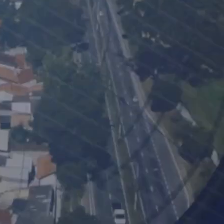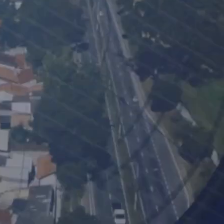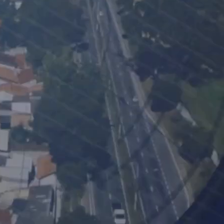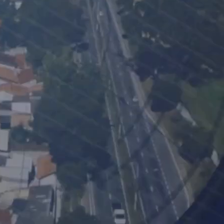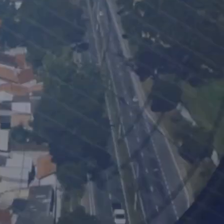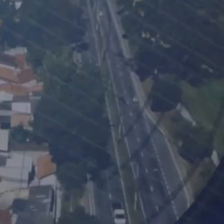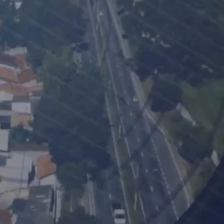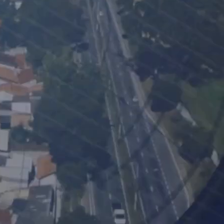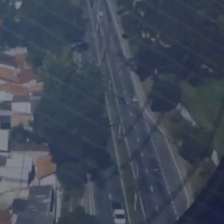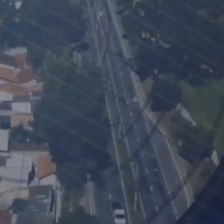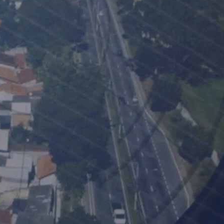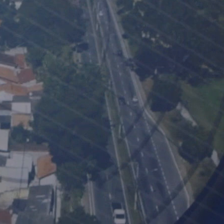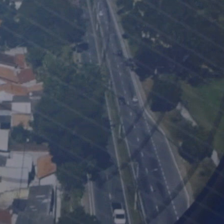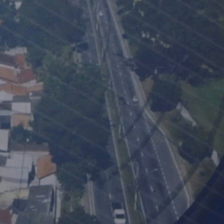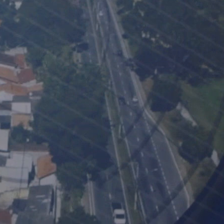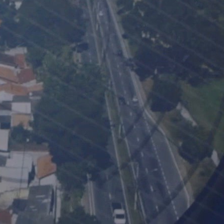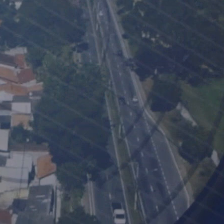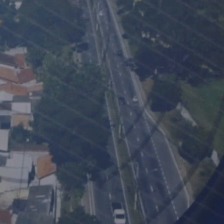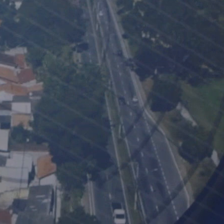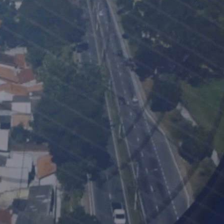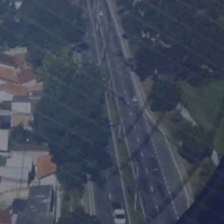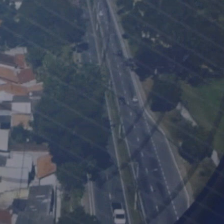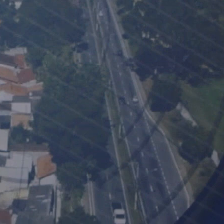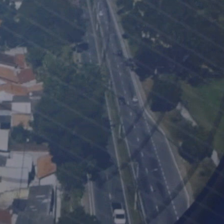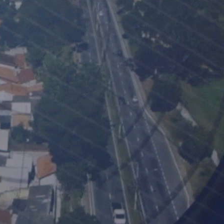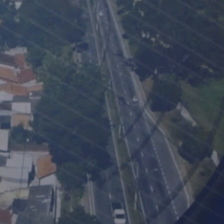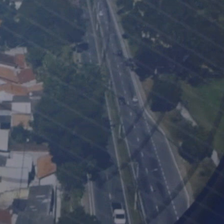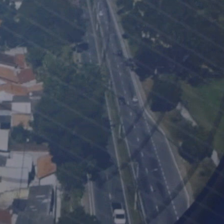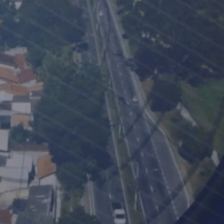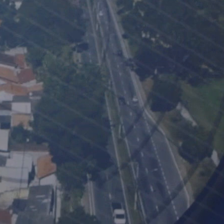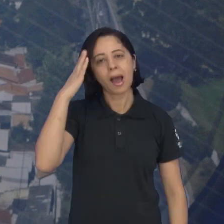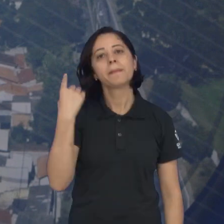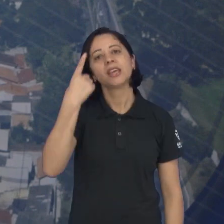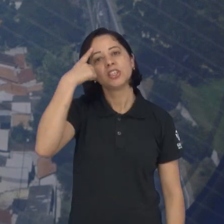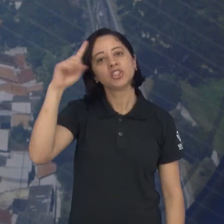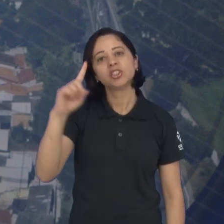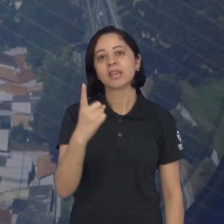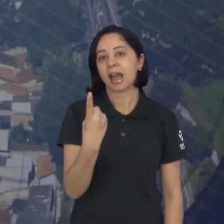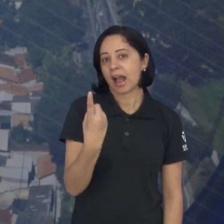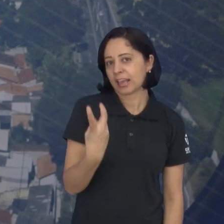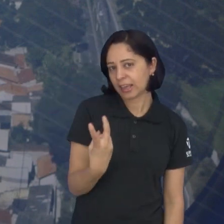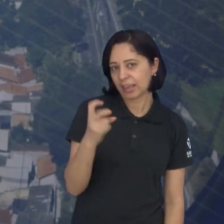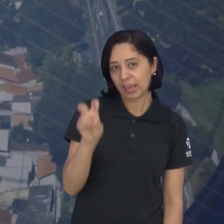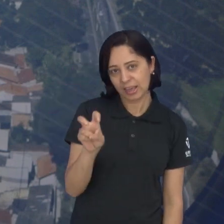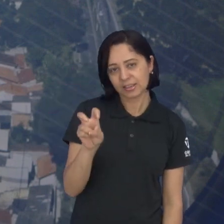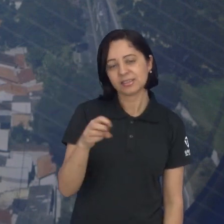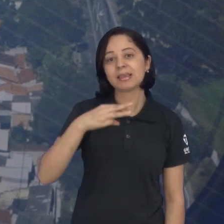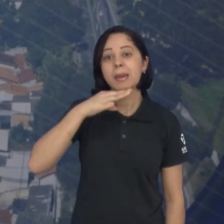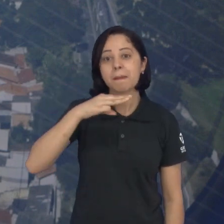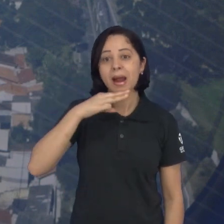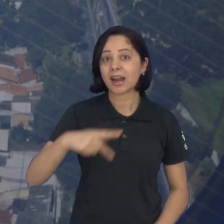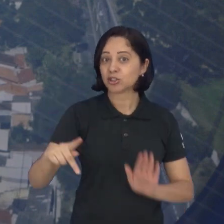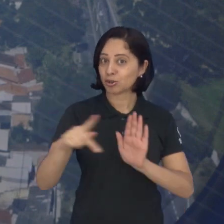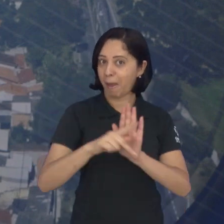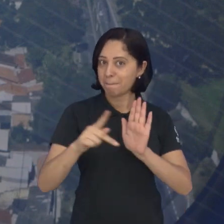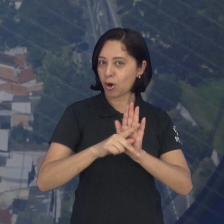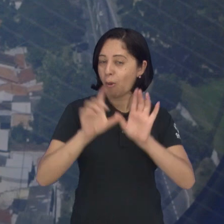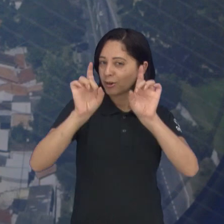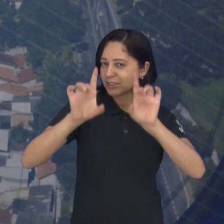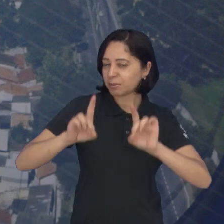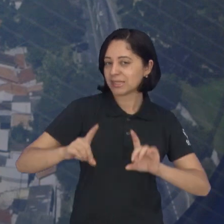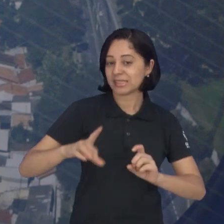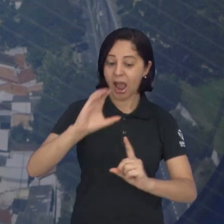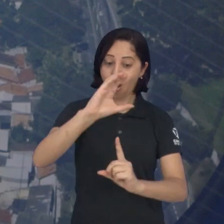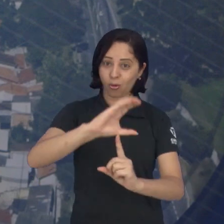De volta com diálogos. E vocês sabiam que dia 15 de março é o Dia do Consumidor, gente? É isso mesmo, tem uma